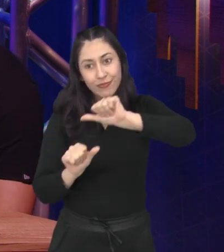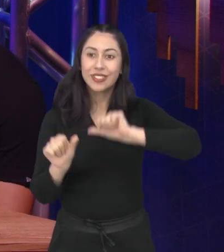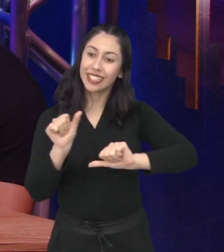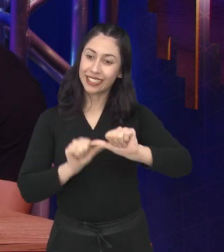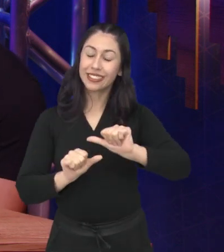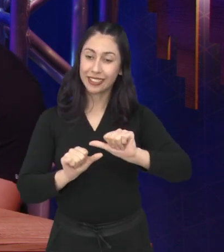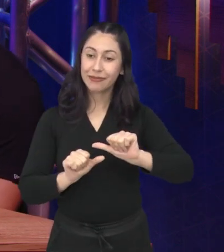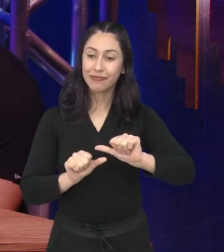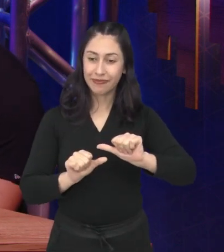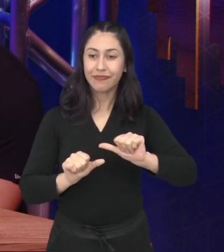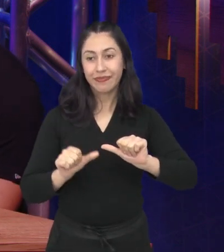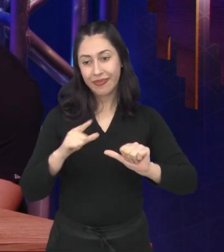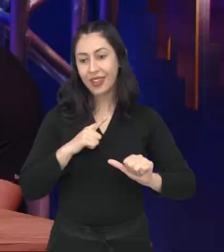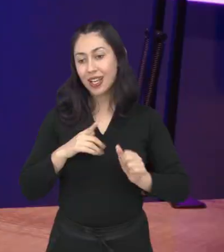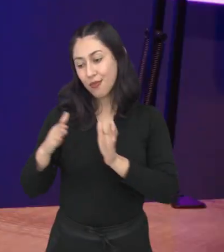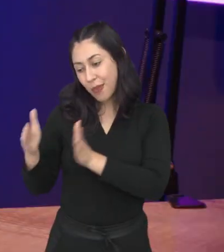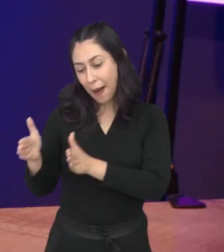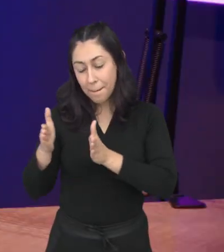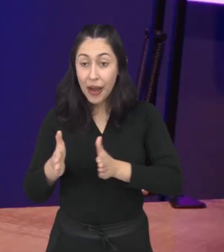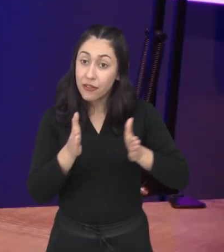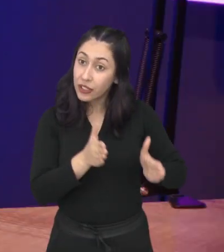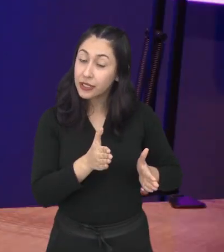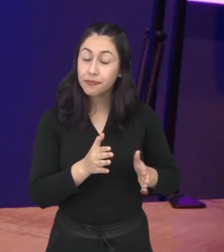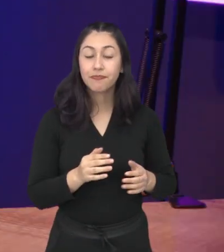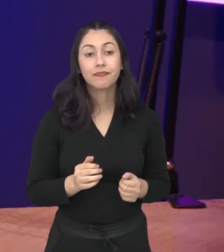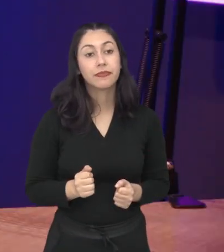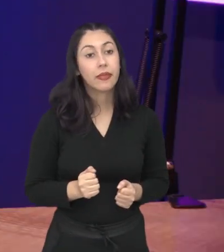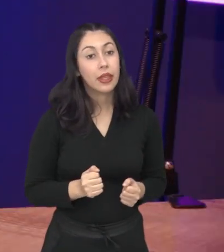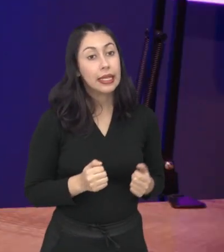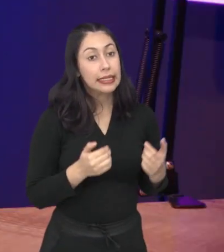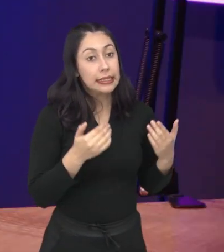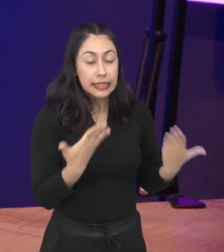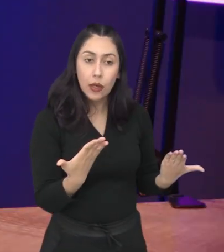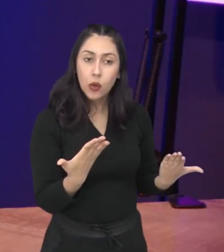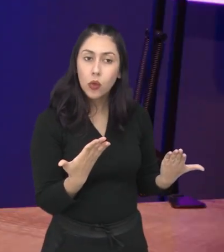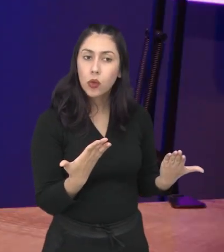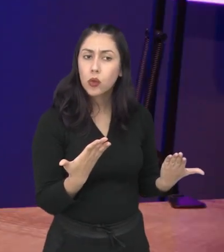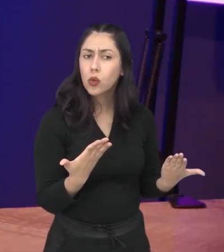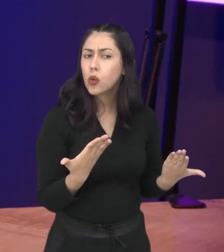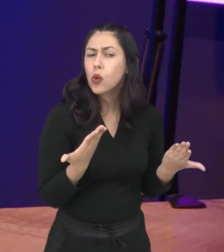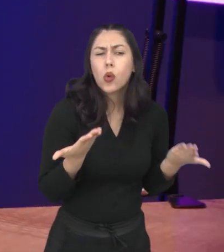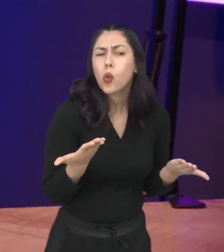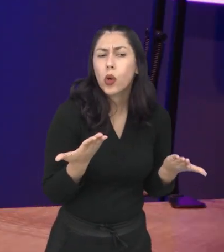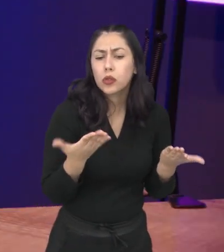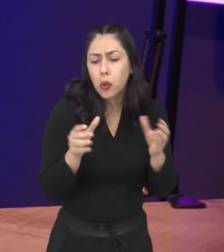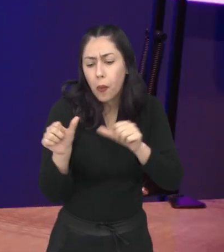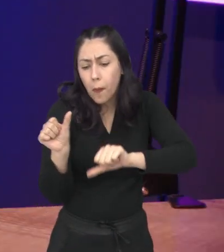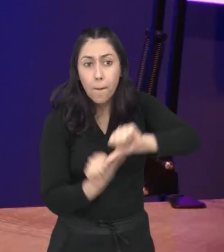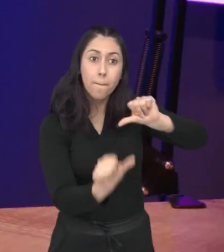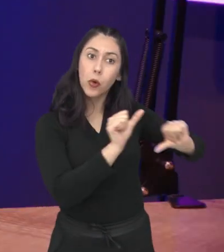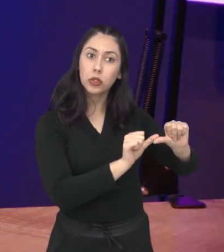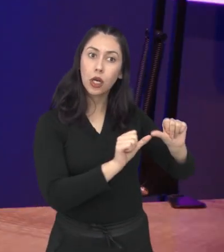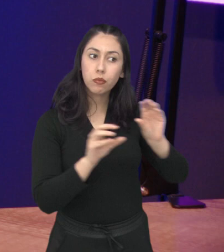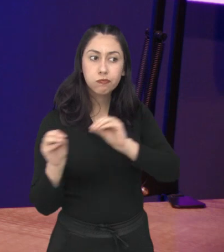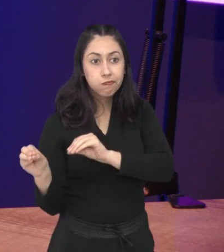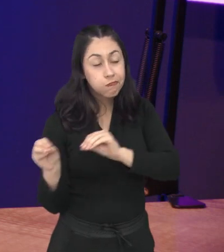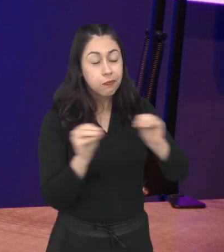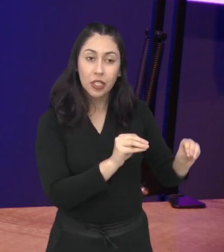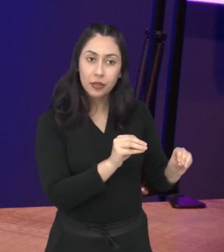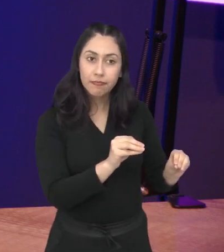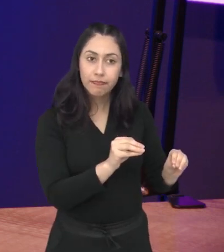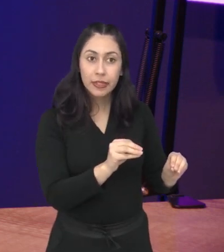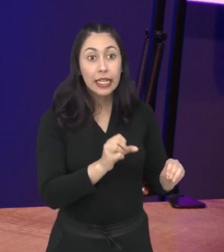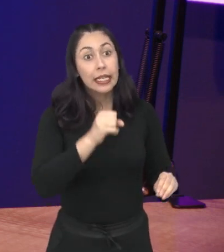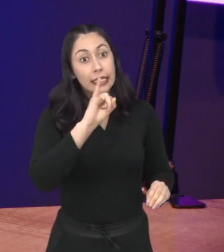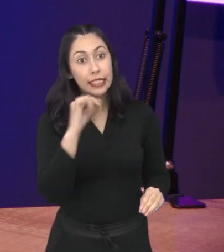e tal. Exatamente, a gente tem essas fases. Mas a grande questão é, quando que a gente passa de uma para outra, né? Então, se a gente for ver